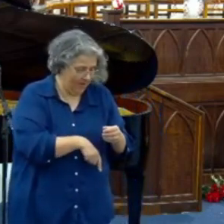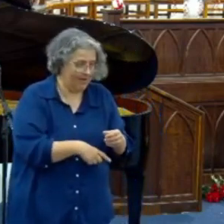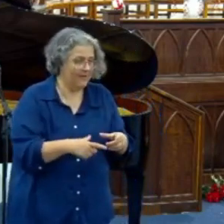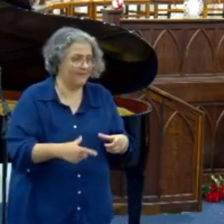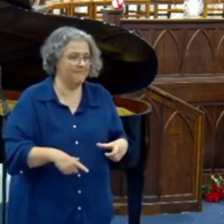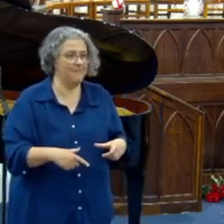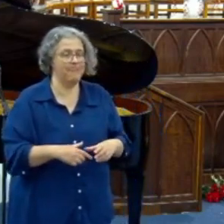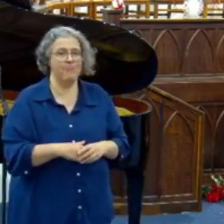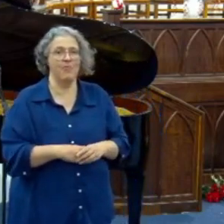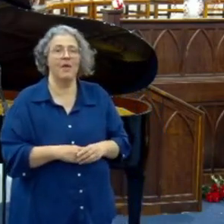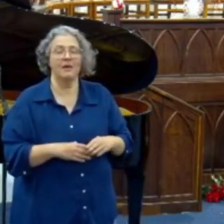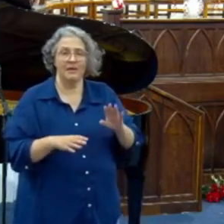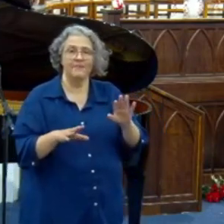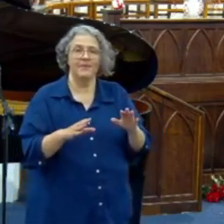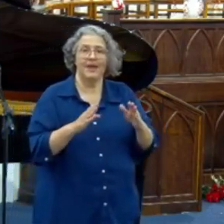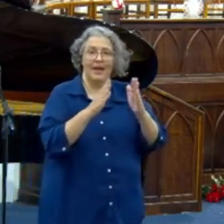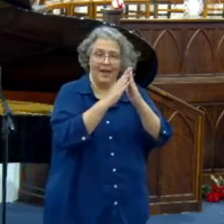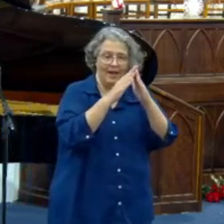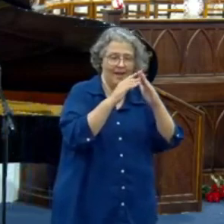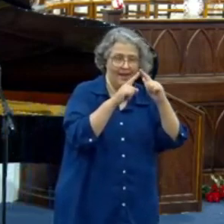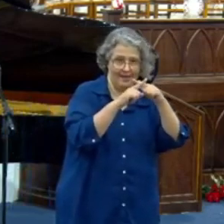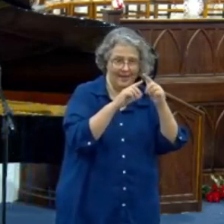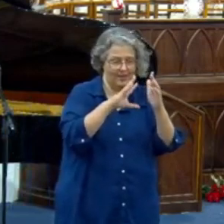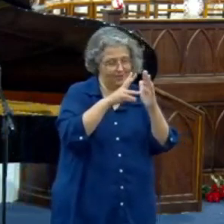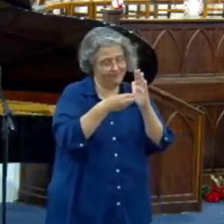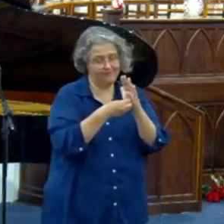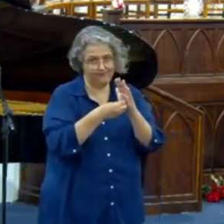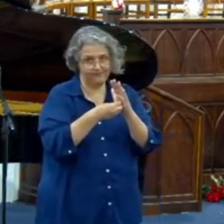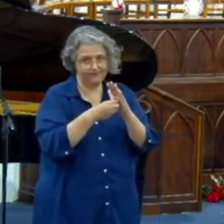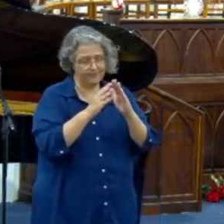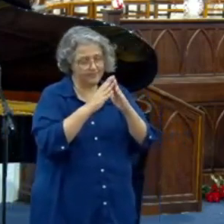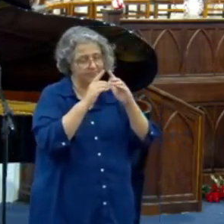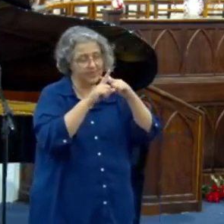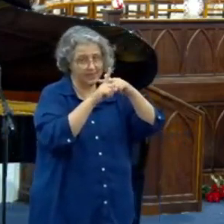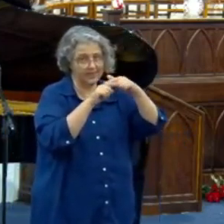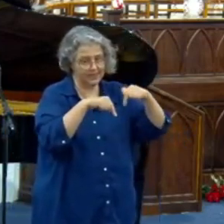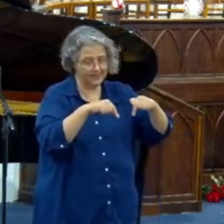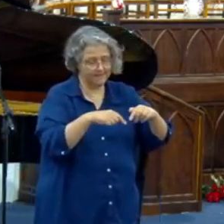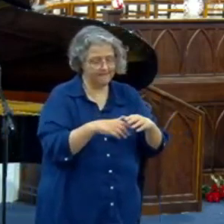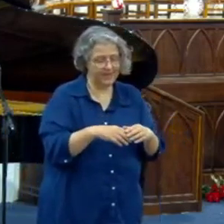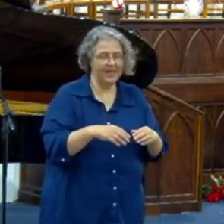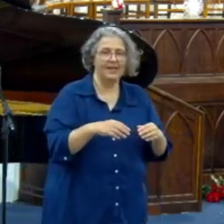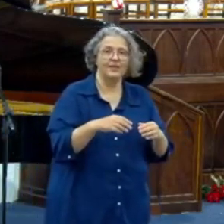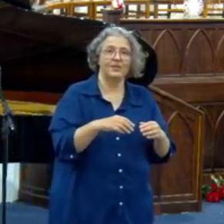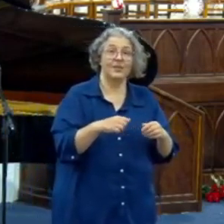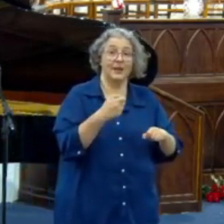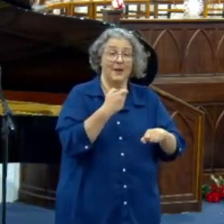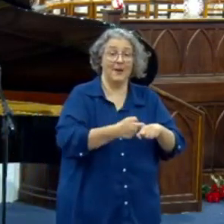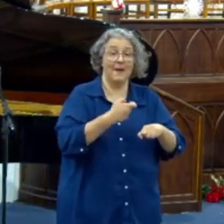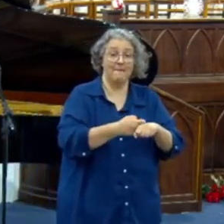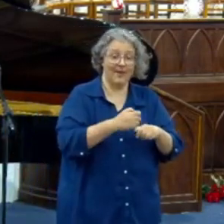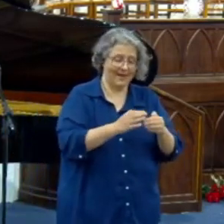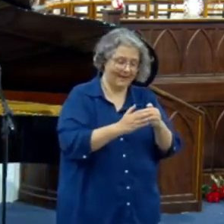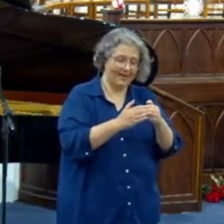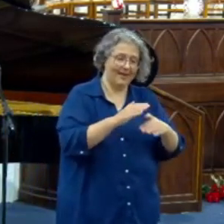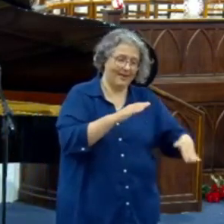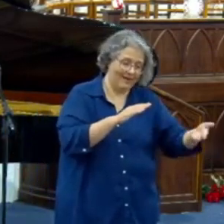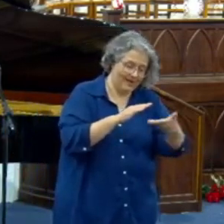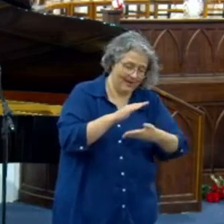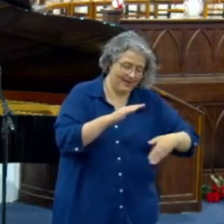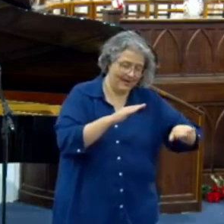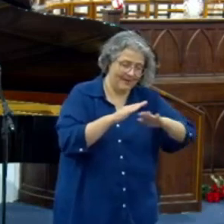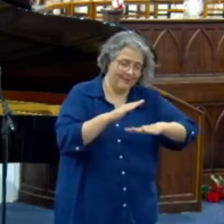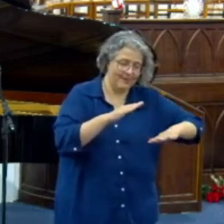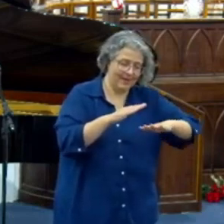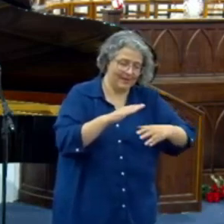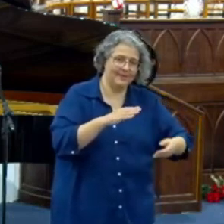momento, depois ela foi retirada, estava na tesouraria, e nós abrimos agora. E as pessoas perguntam, quanto tempo ela ficou enterrada? Quanto tempo será? Eu